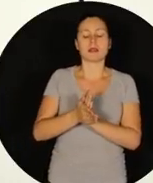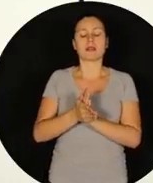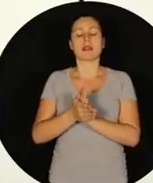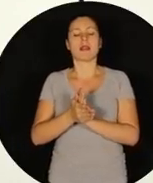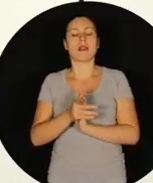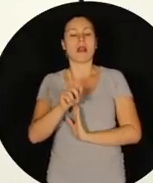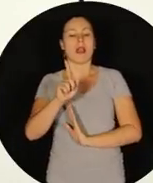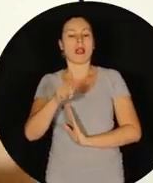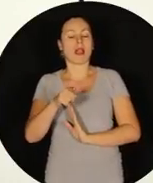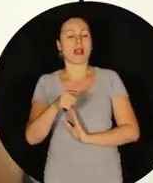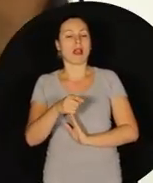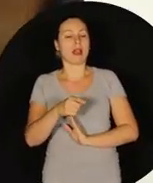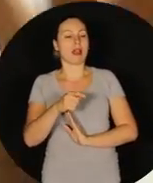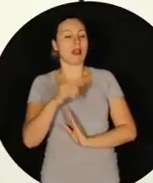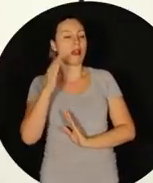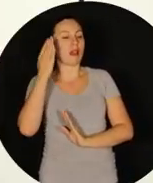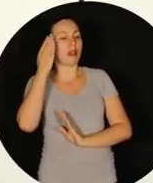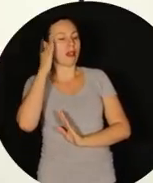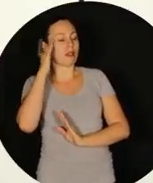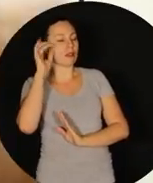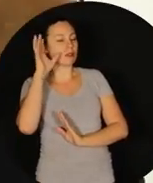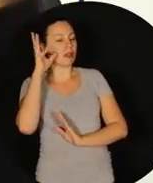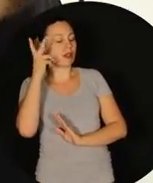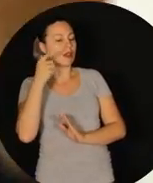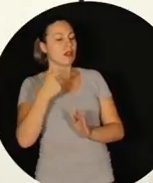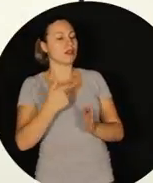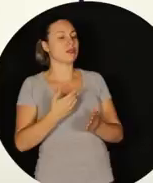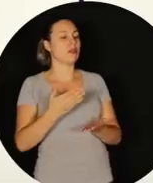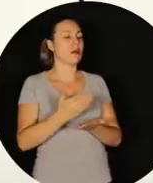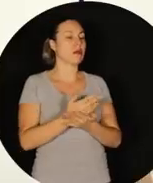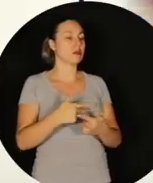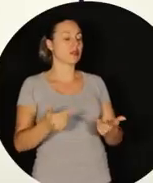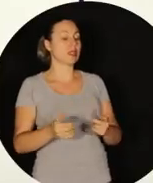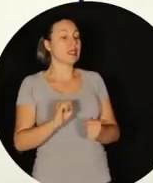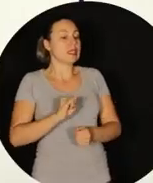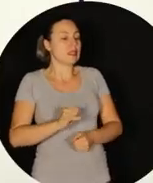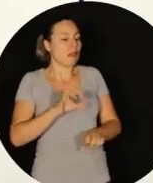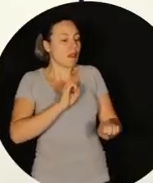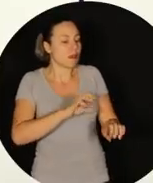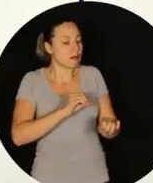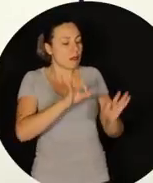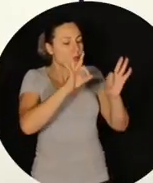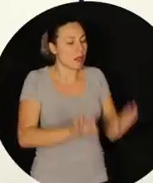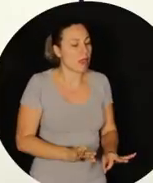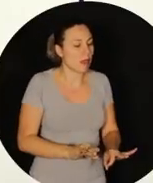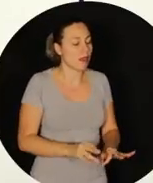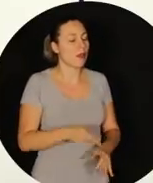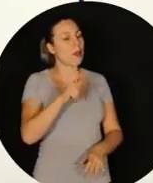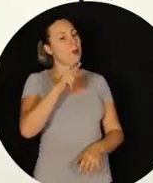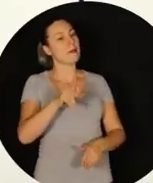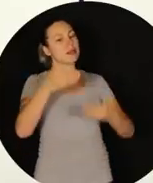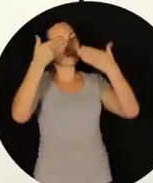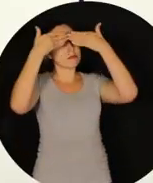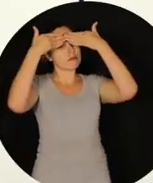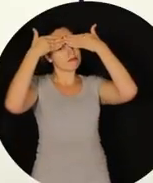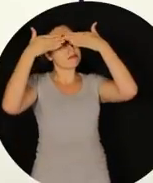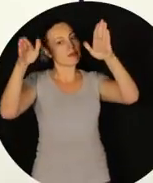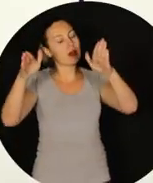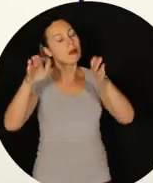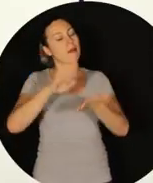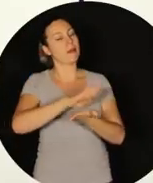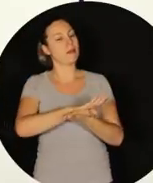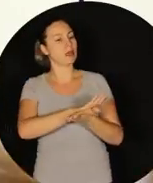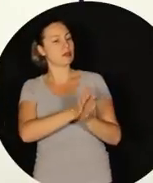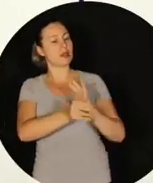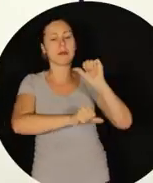consegue fazer com que as pessoas tenham um conceito verdadeiro, conceito realista daquilo, as pessoas, às vezes, mudam esse prévio conceito